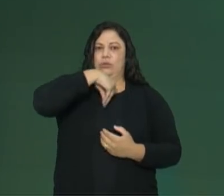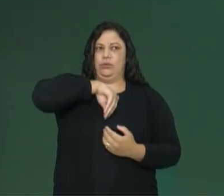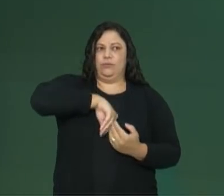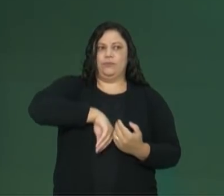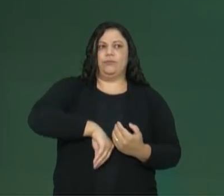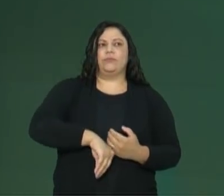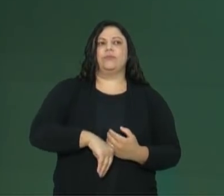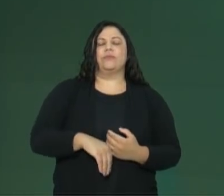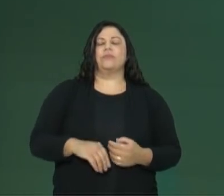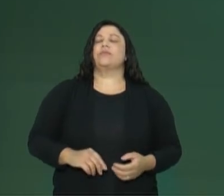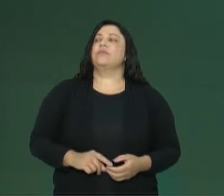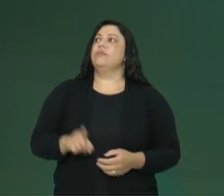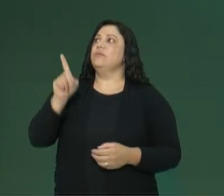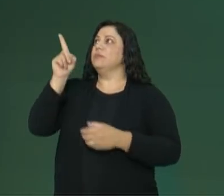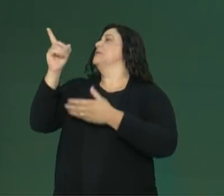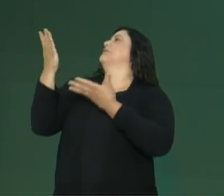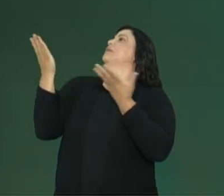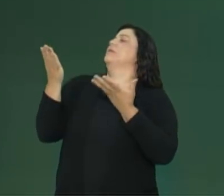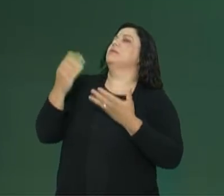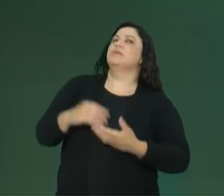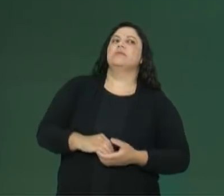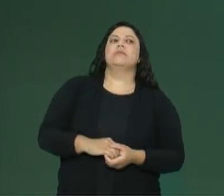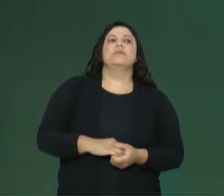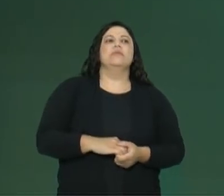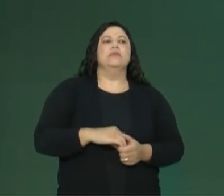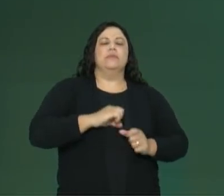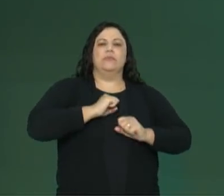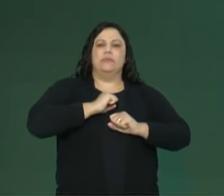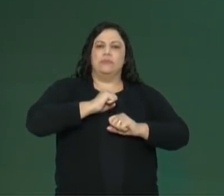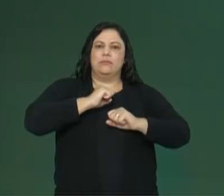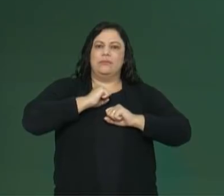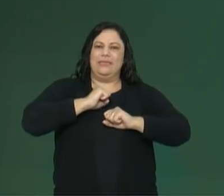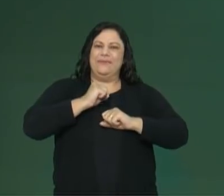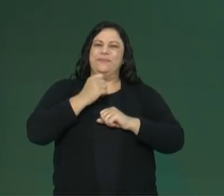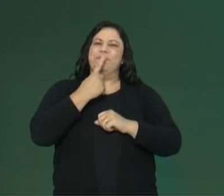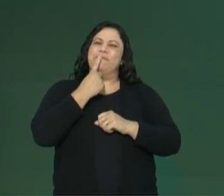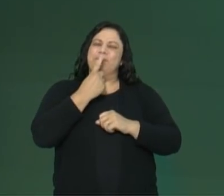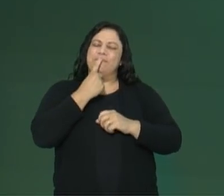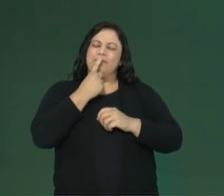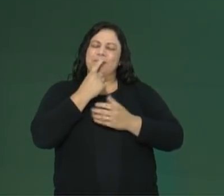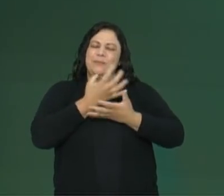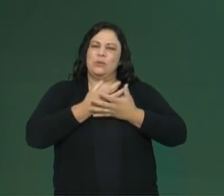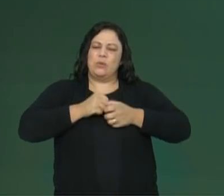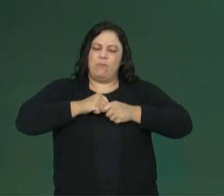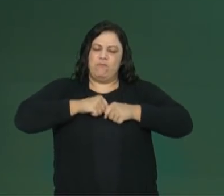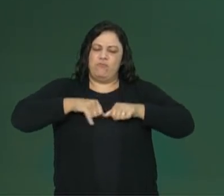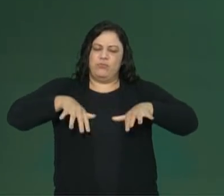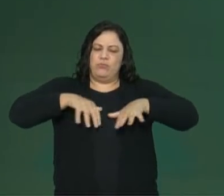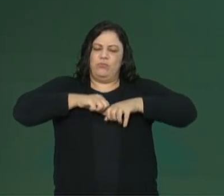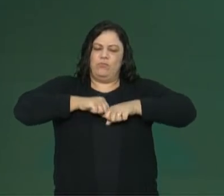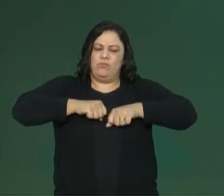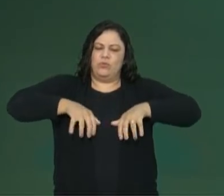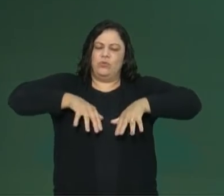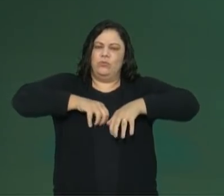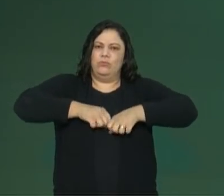Aqui o sistema circulatório, bombeando o sangue que ocupa todo um espaço, uma cavidade dentro do